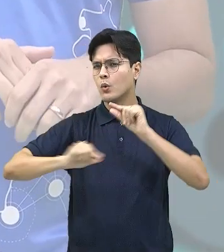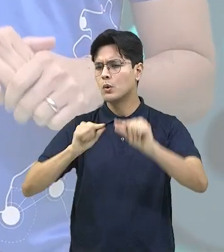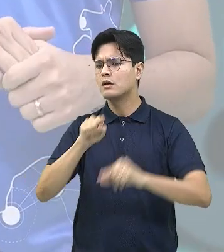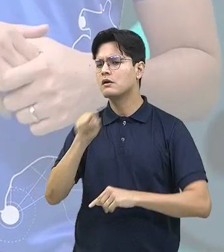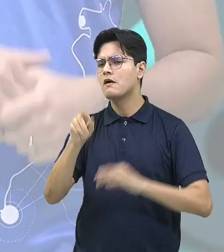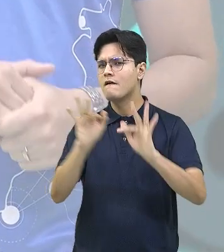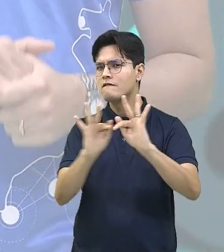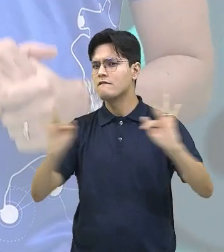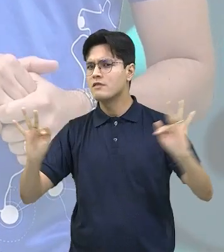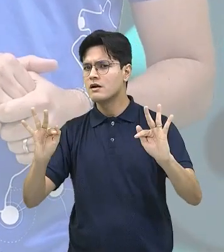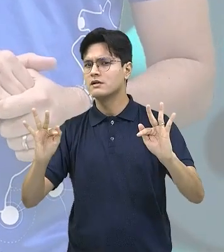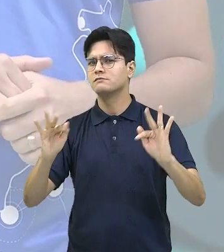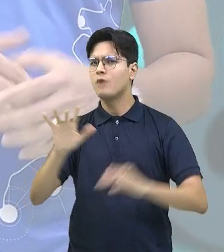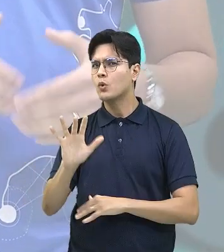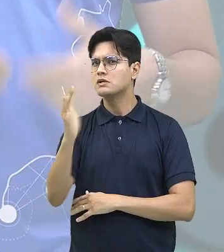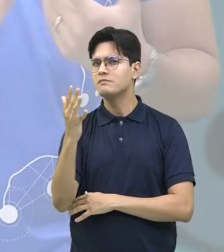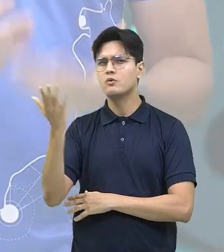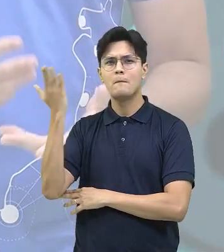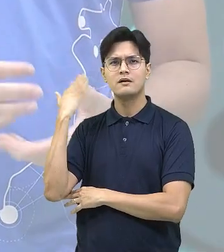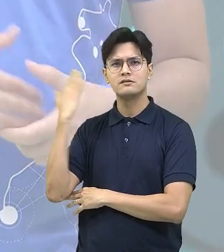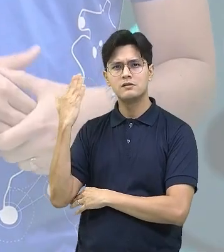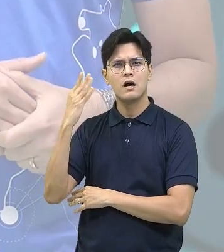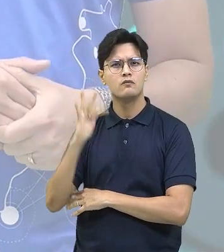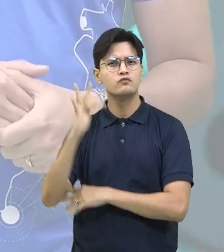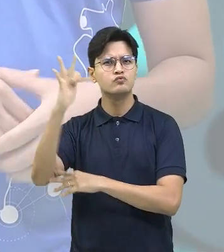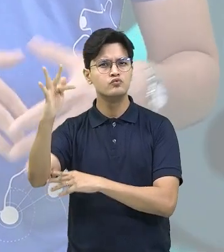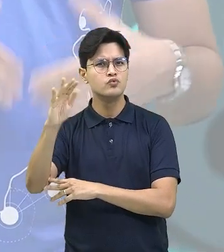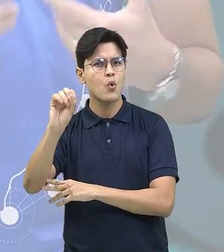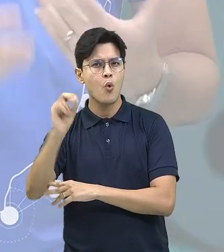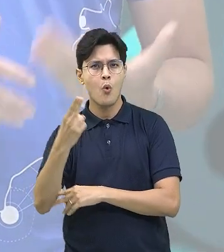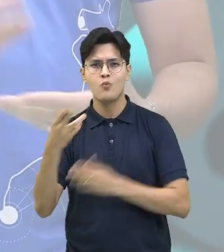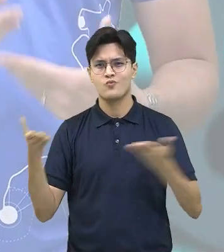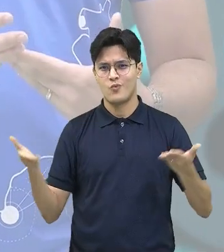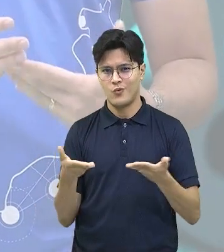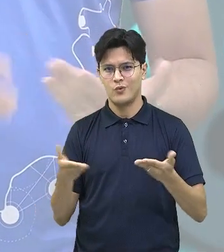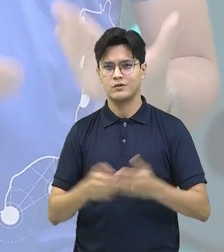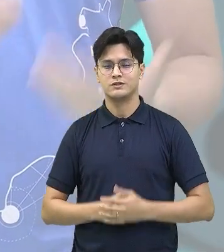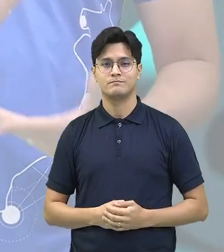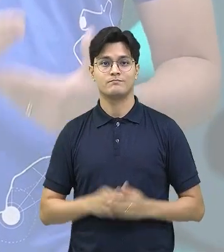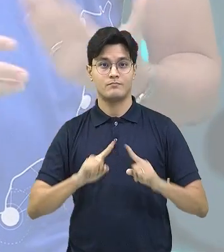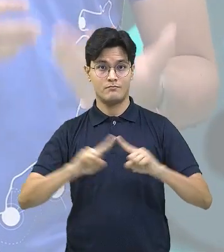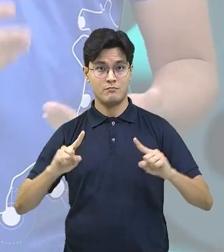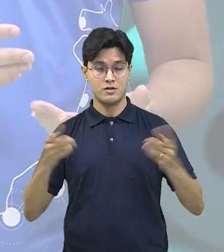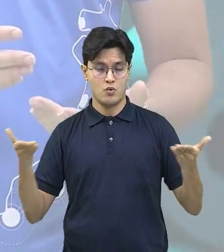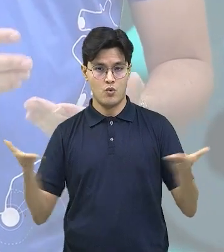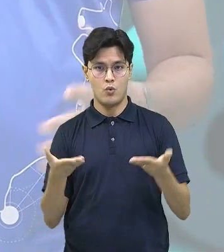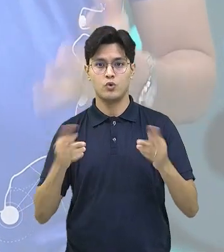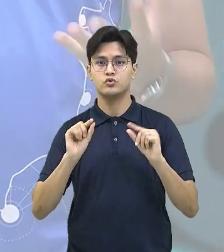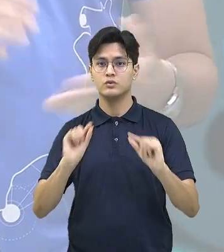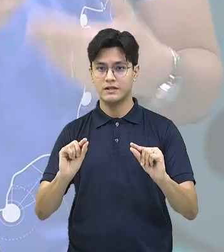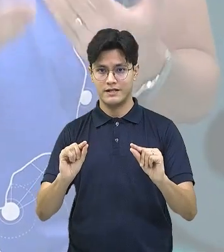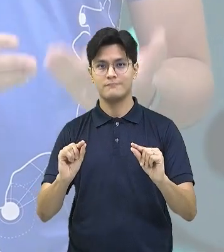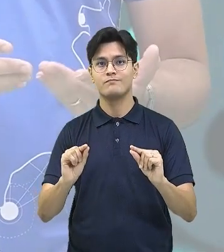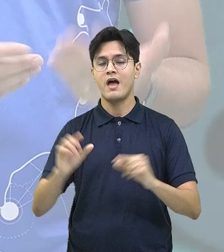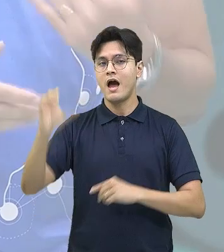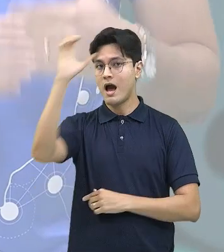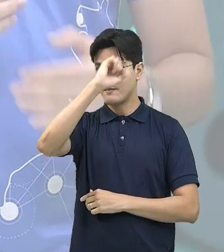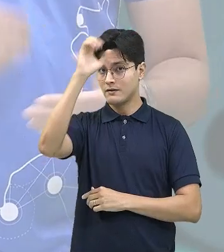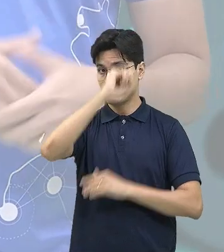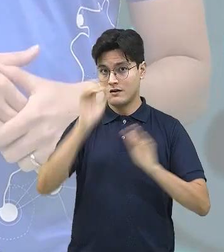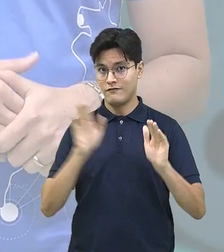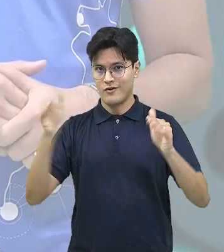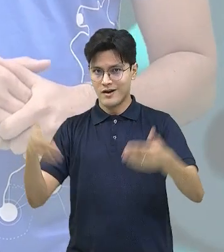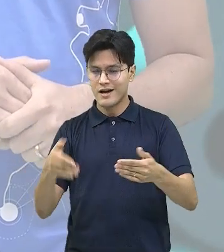nosso foco é o passado, o Simple Past, nós vamos aprender quais são essas palavras que nos ajudam